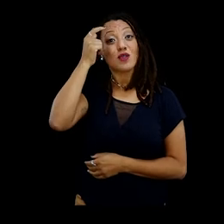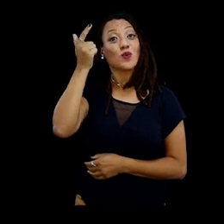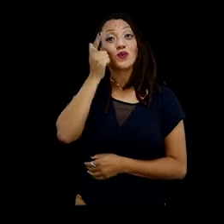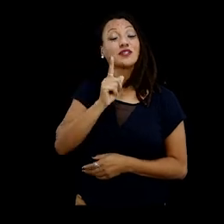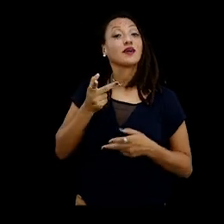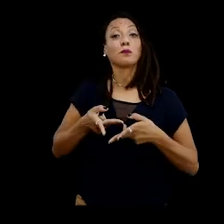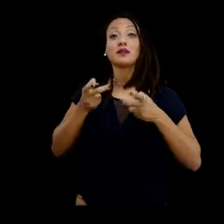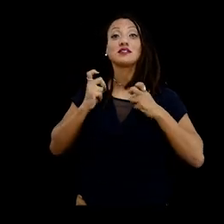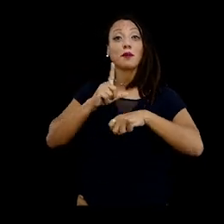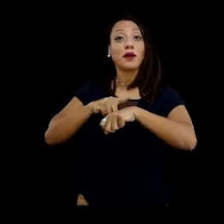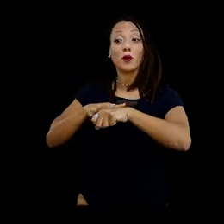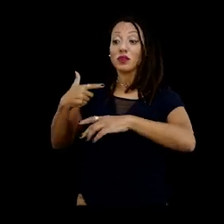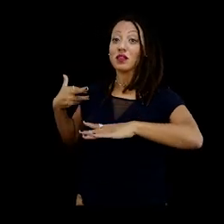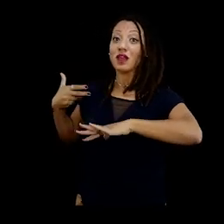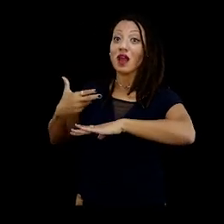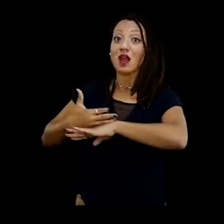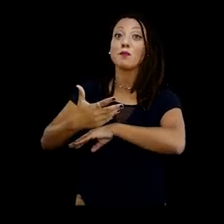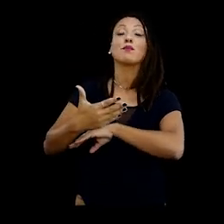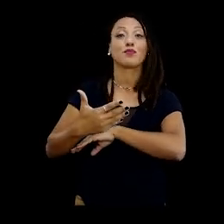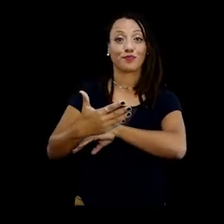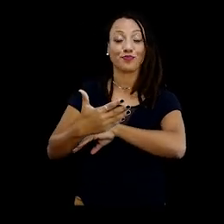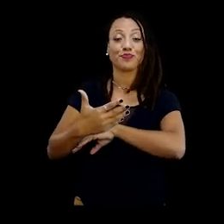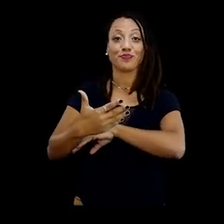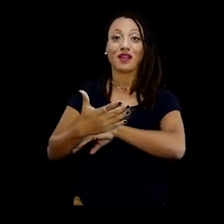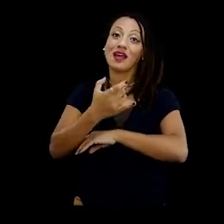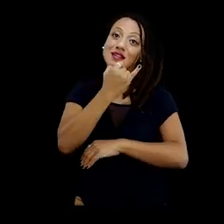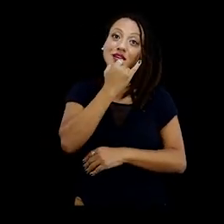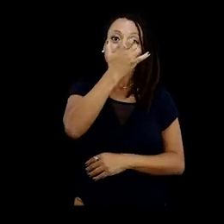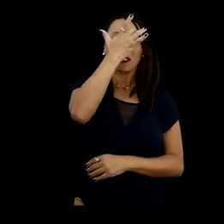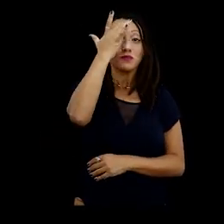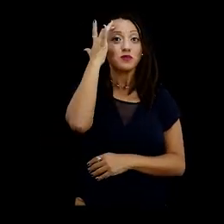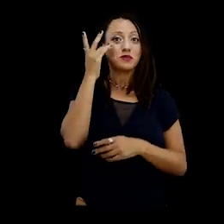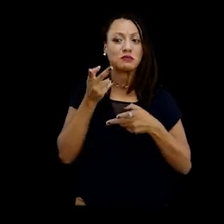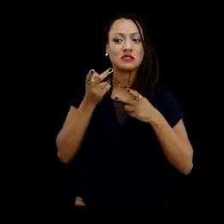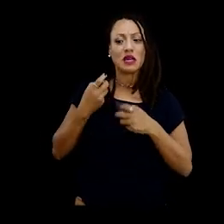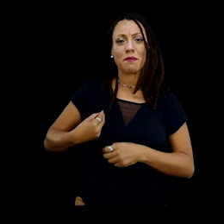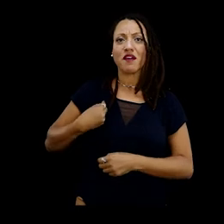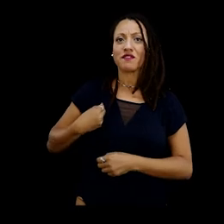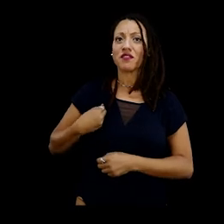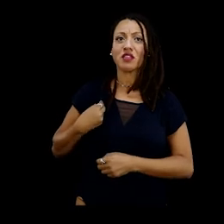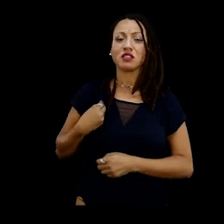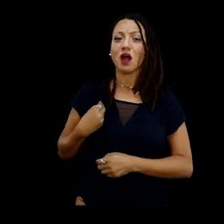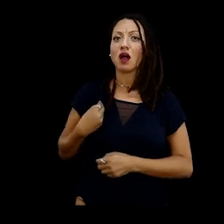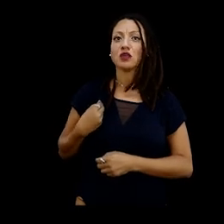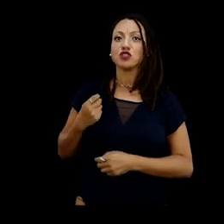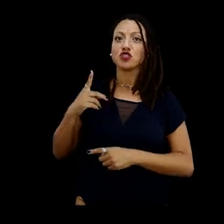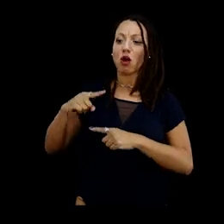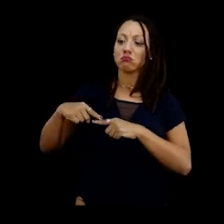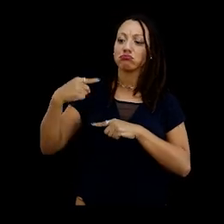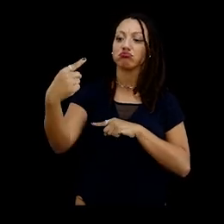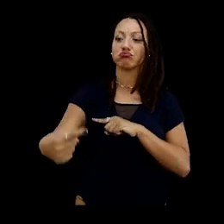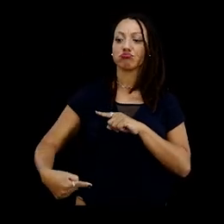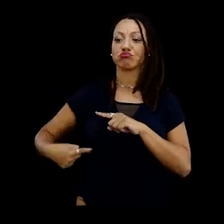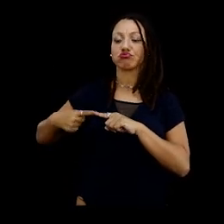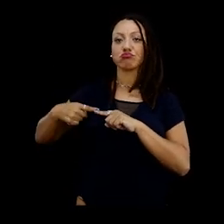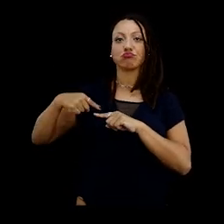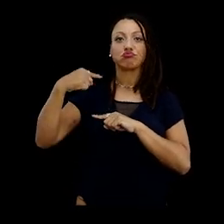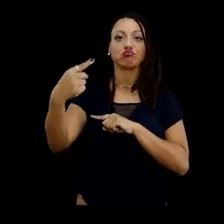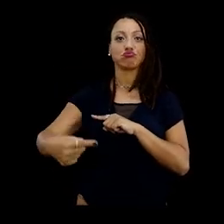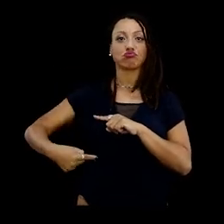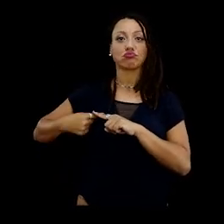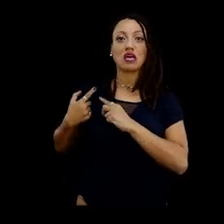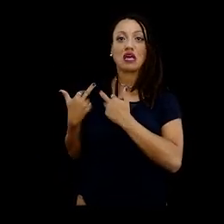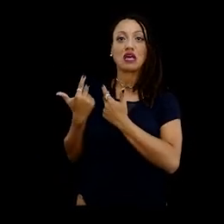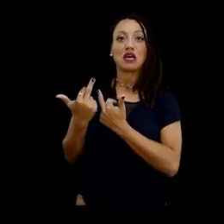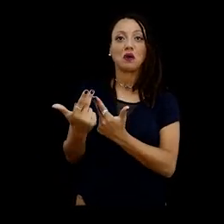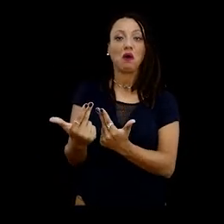fenômeno do tempo, como fenômeno cíclico. Não adianta lutar, não adianta se esforçar, porque,